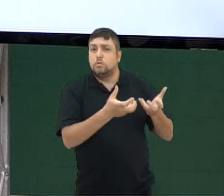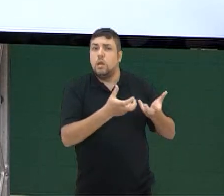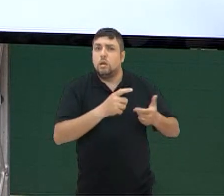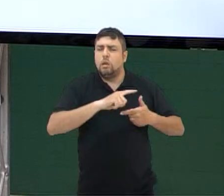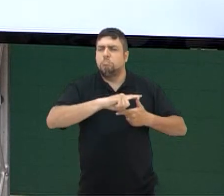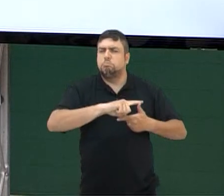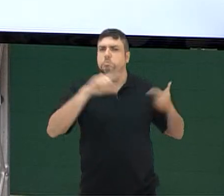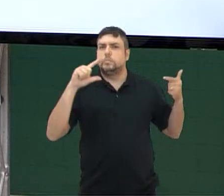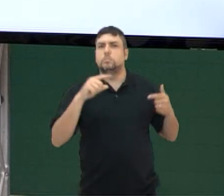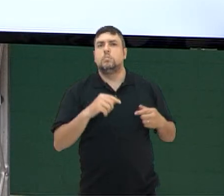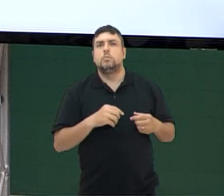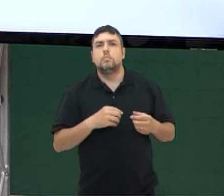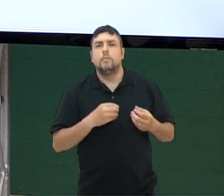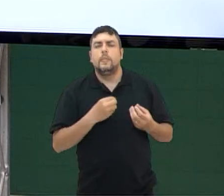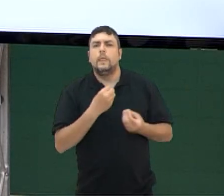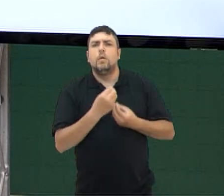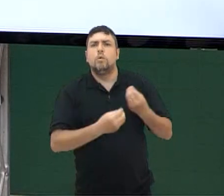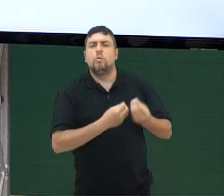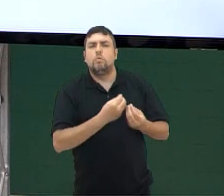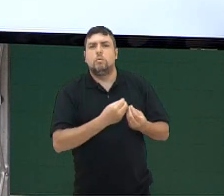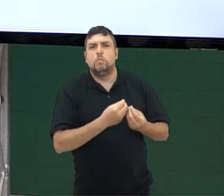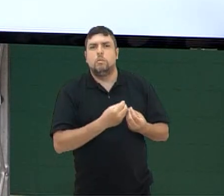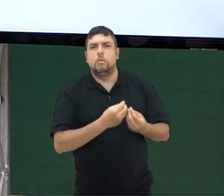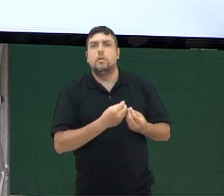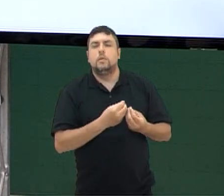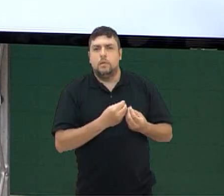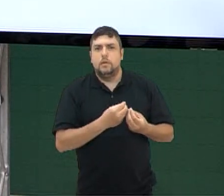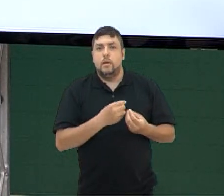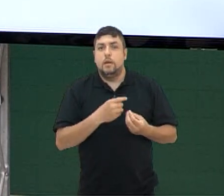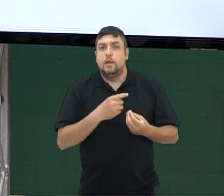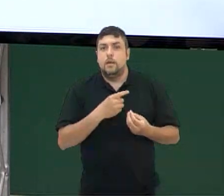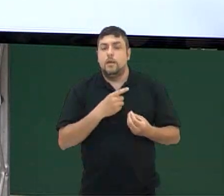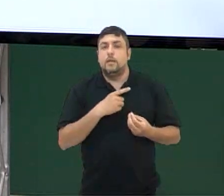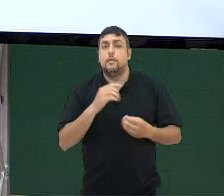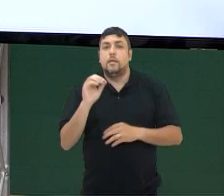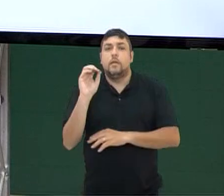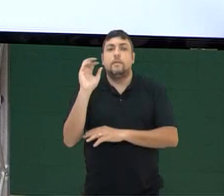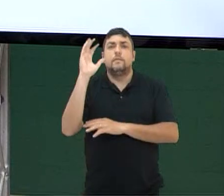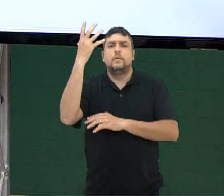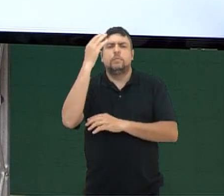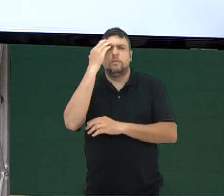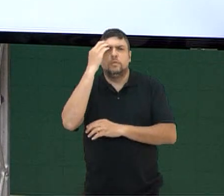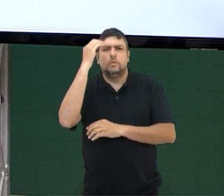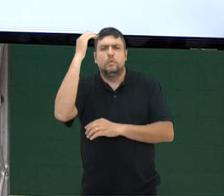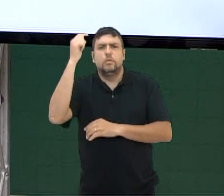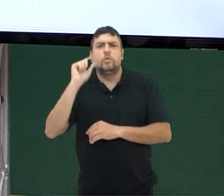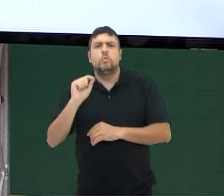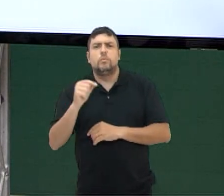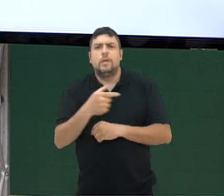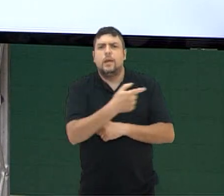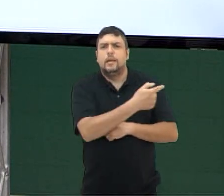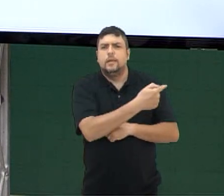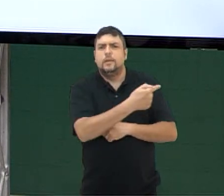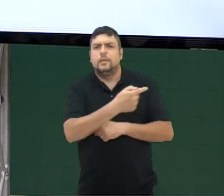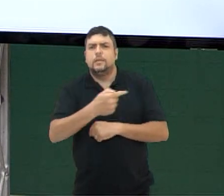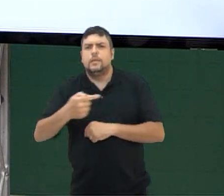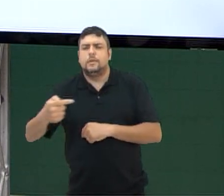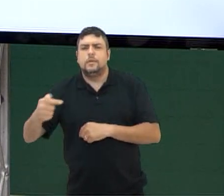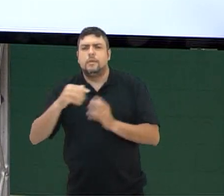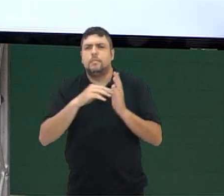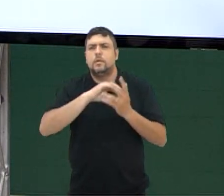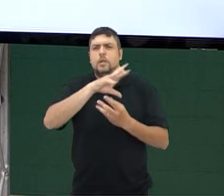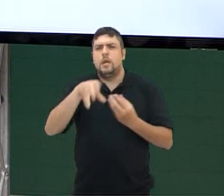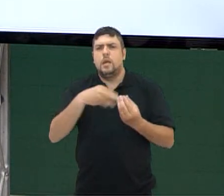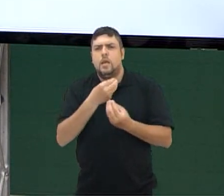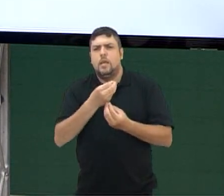que eles mostraram isso? Num evento que ficou conhecido como a Semana de Arte Moderna, que foi na verdade foram 3 dias só, né, mas